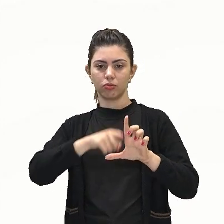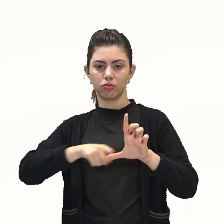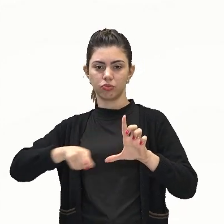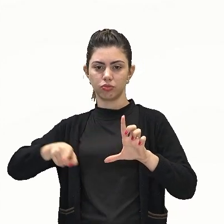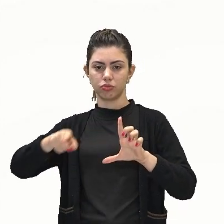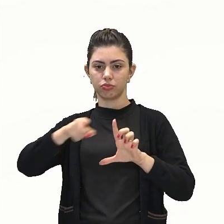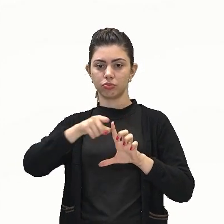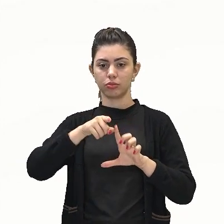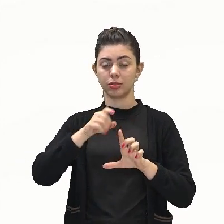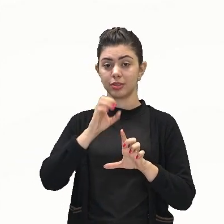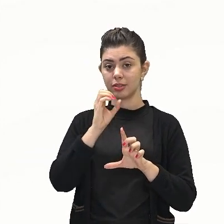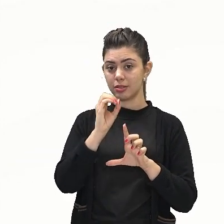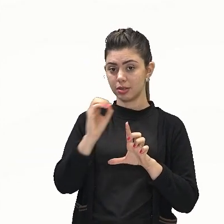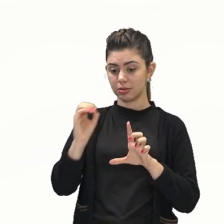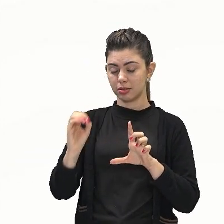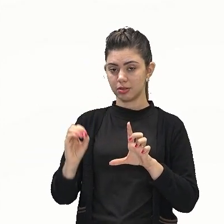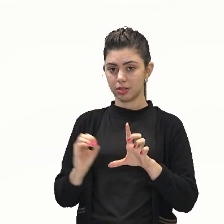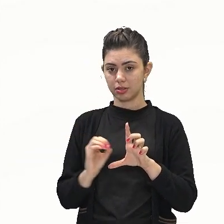sejam 0,